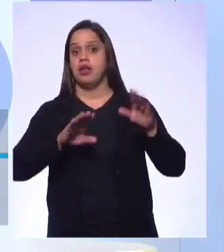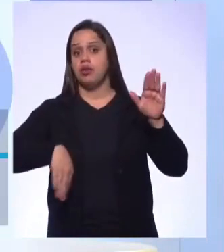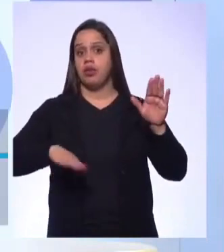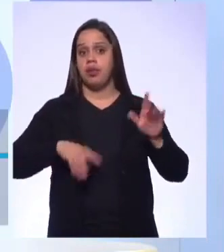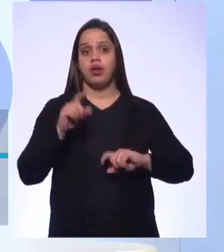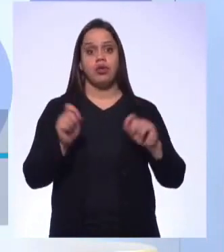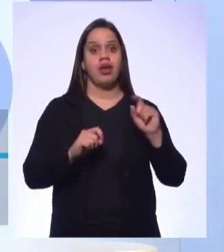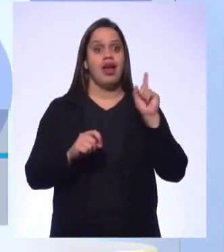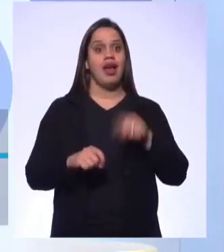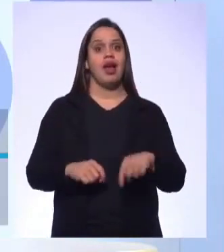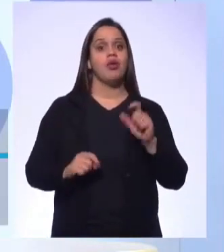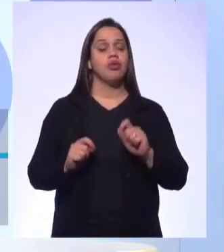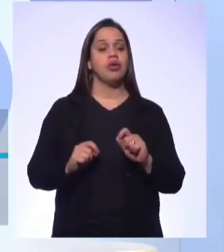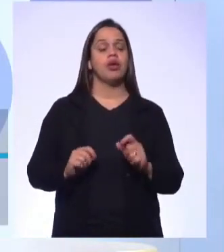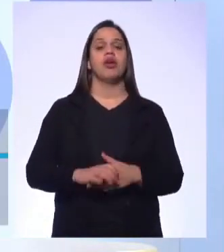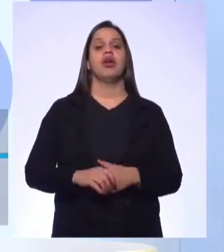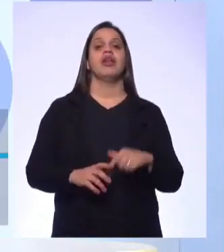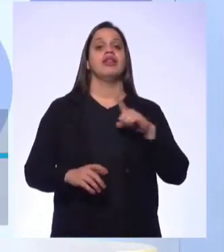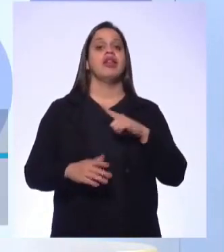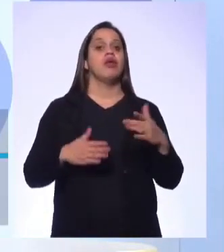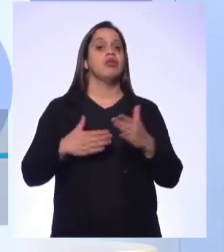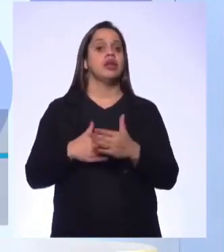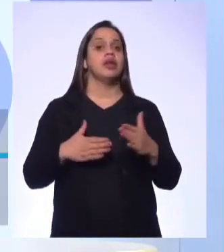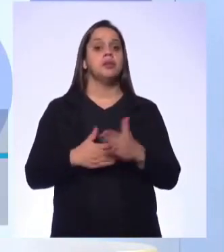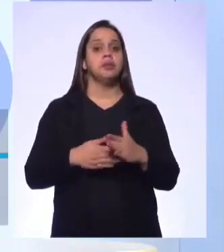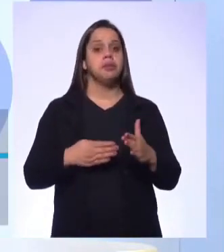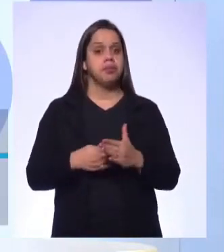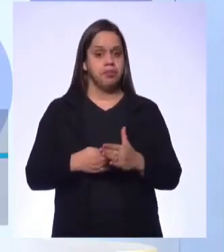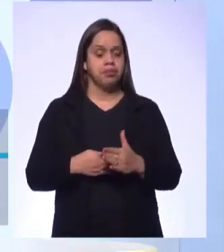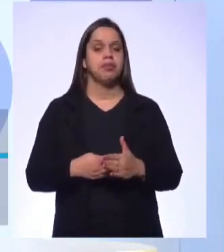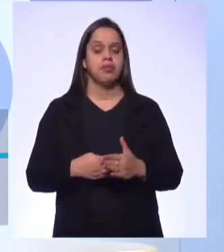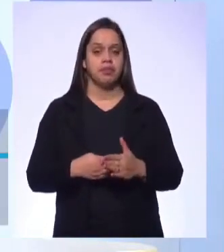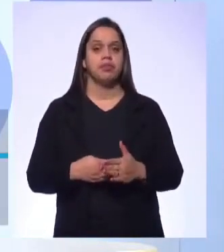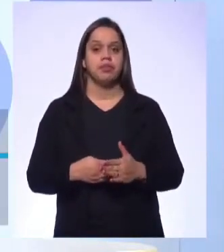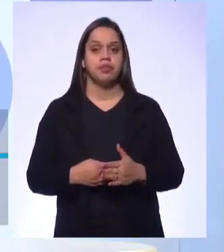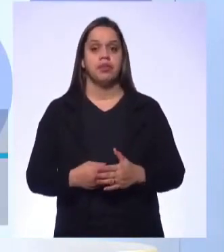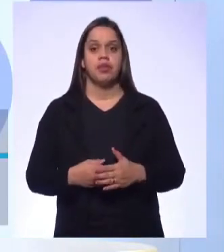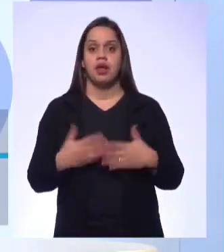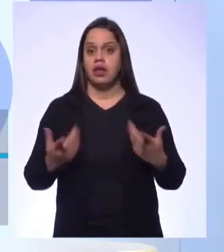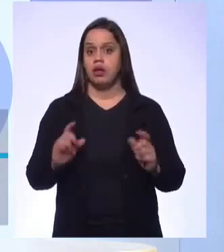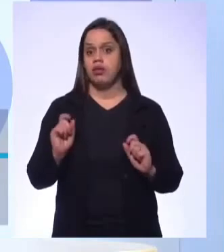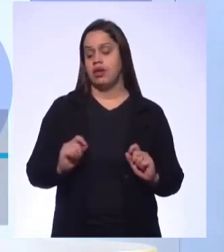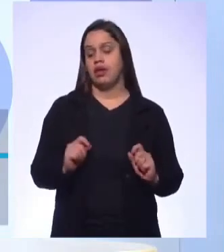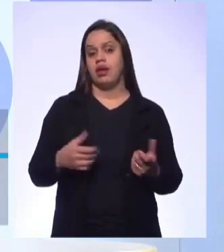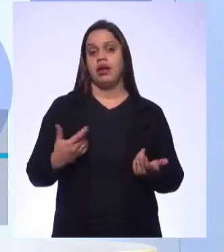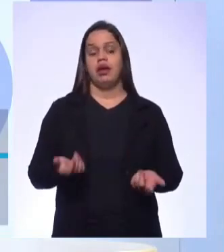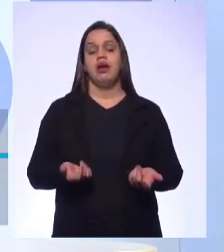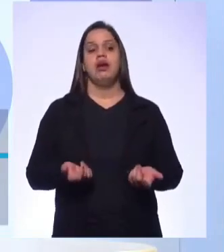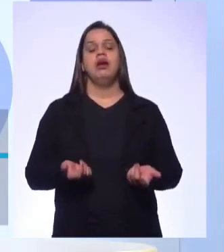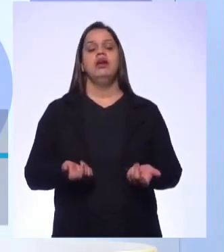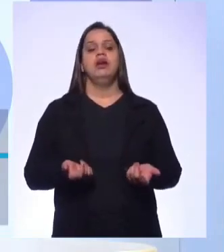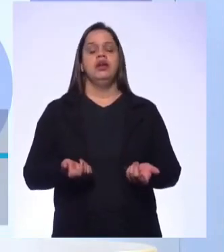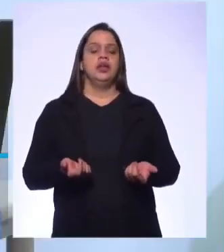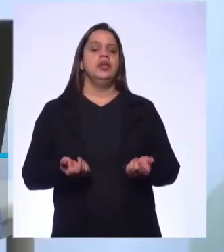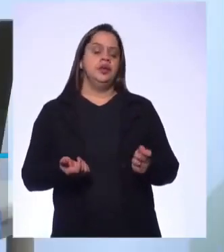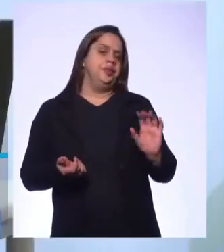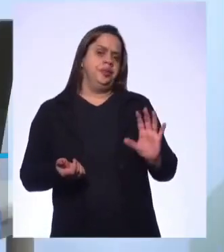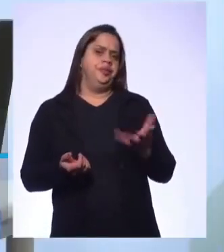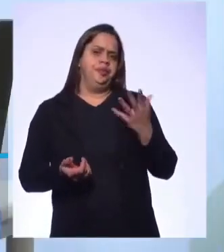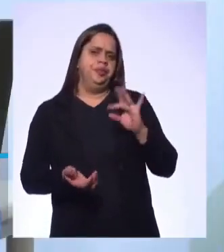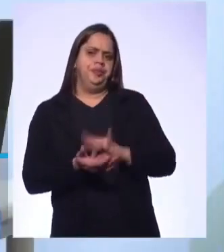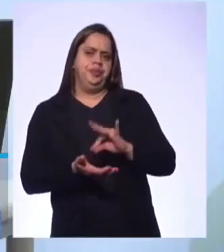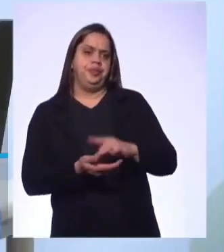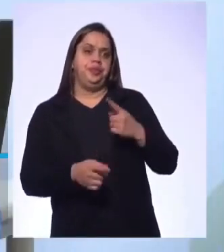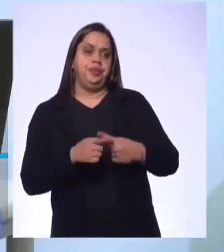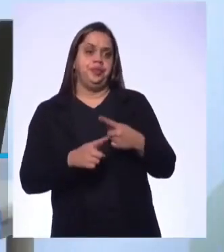que que existe assim uma limitação ali. E infelizmente deve acontecer mesmo. A gente,